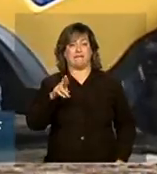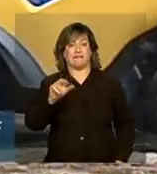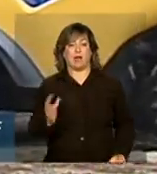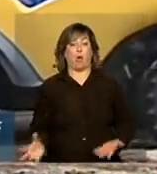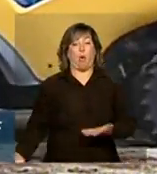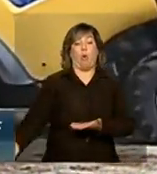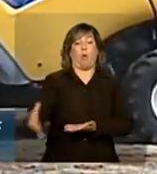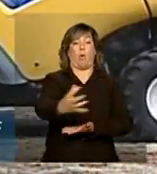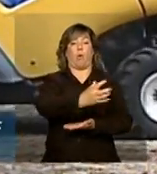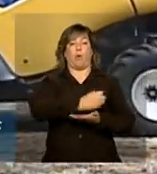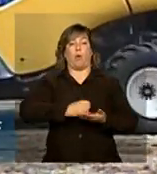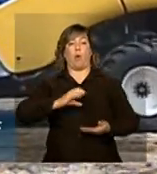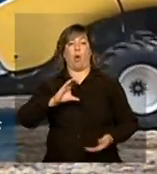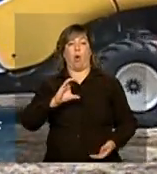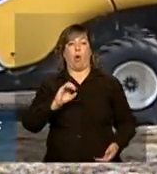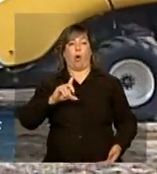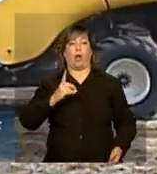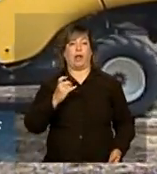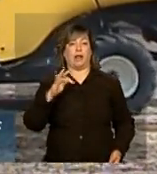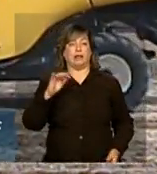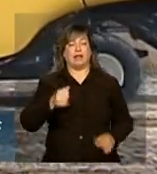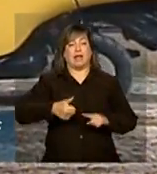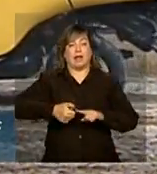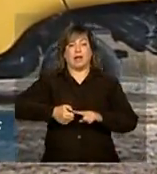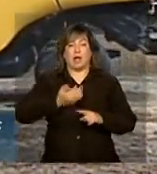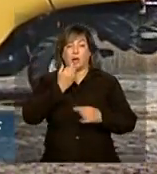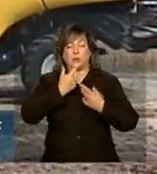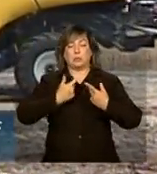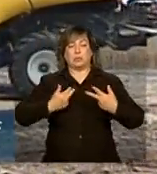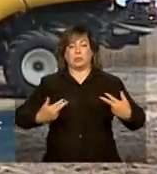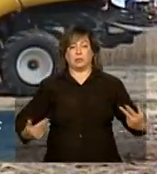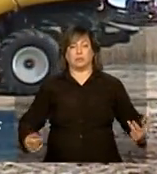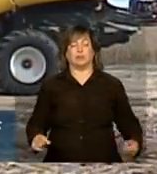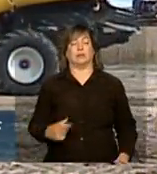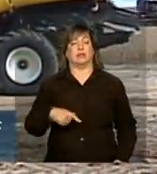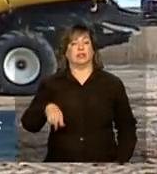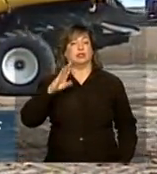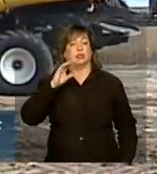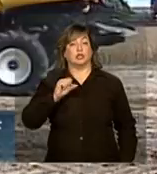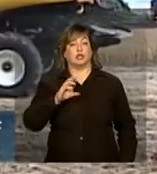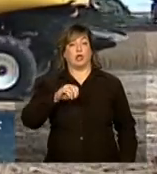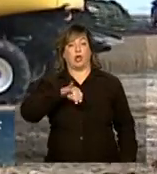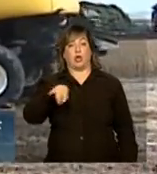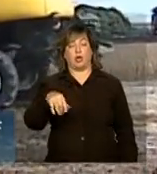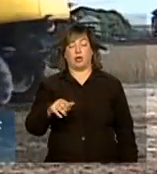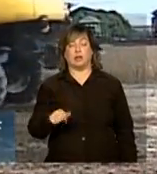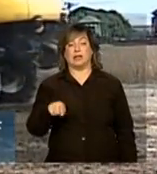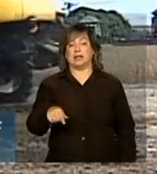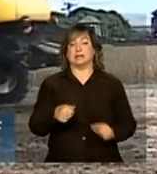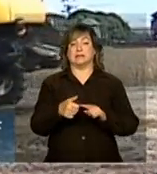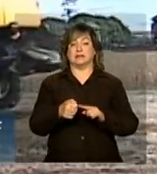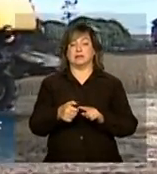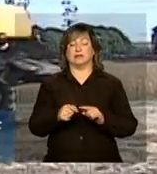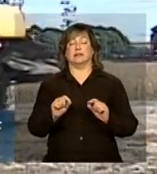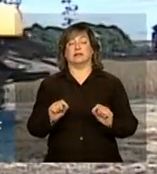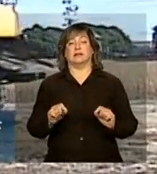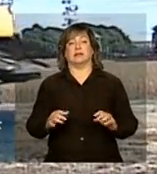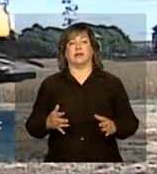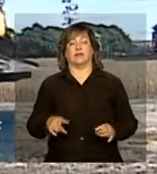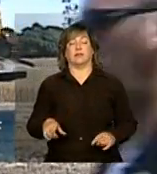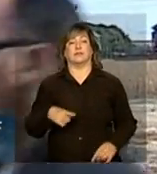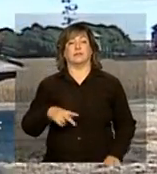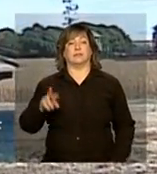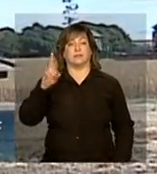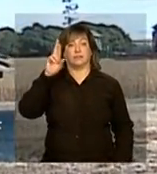específico em Lucas do Rio Verde para a colheita da safra de soja o grão aí que deve que